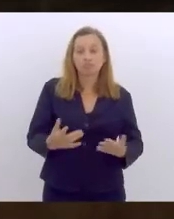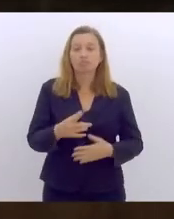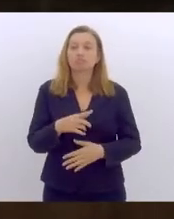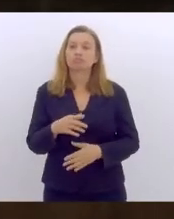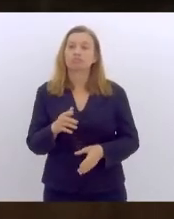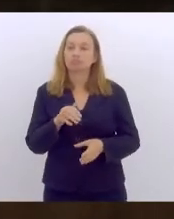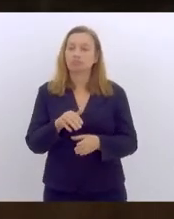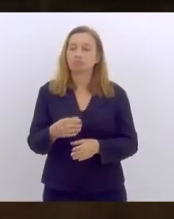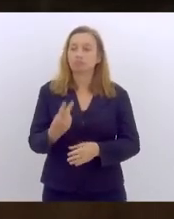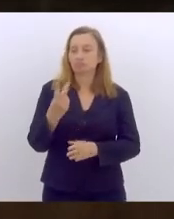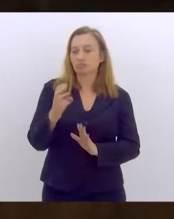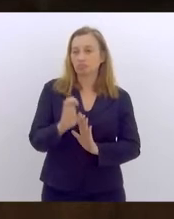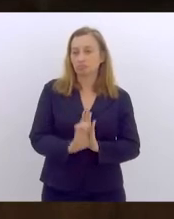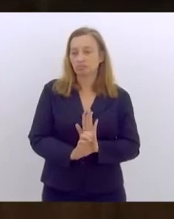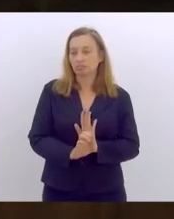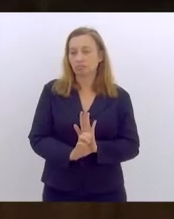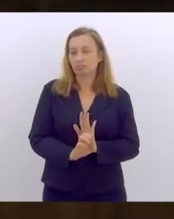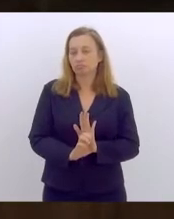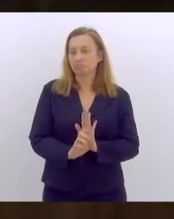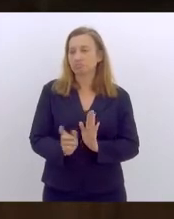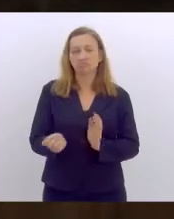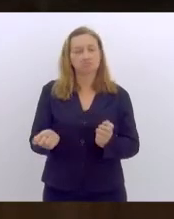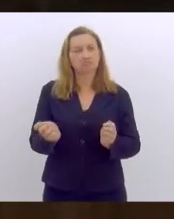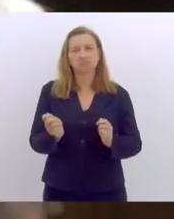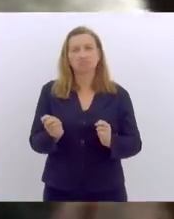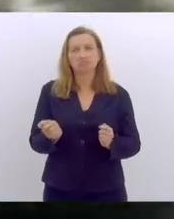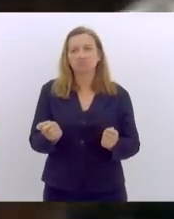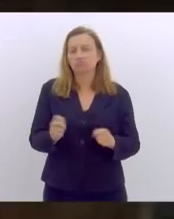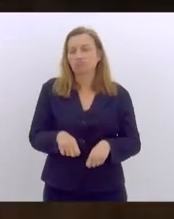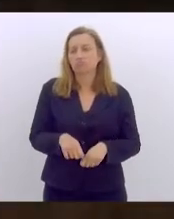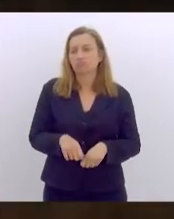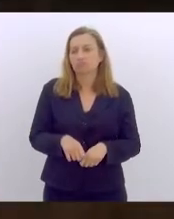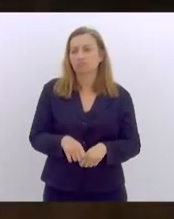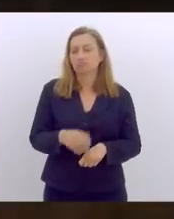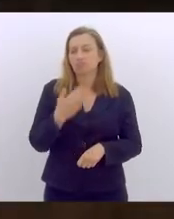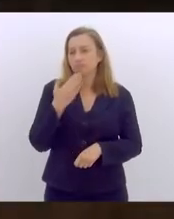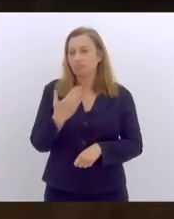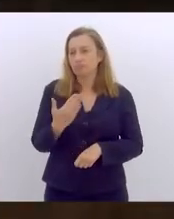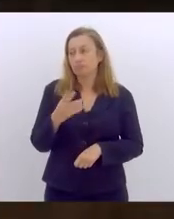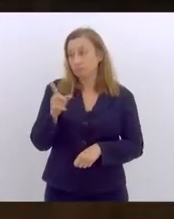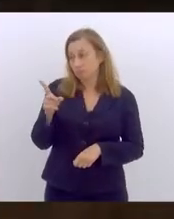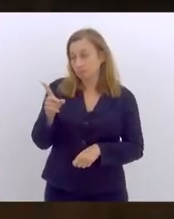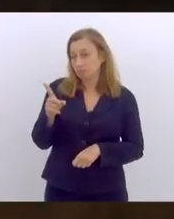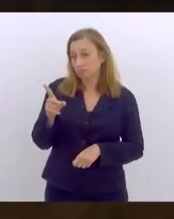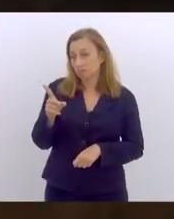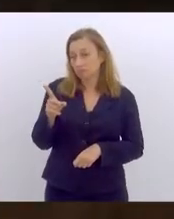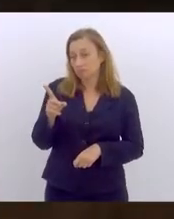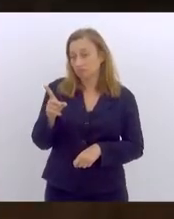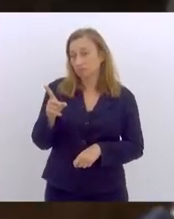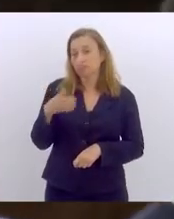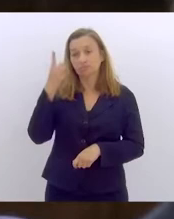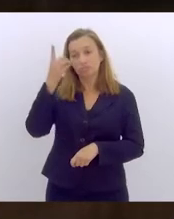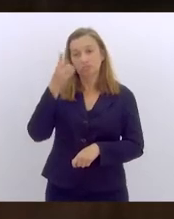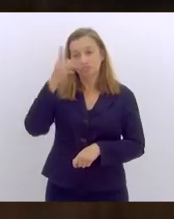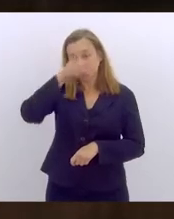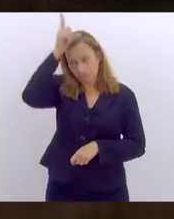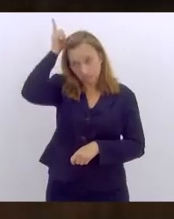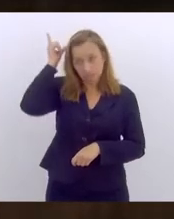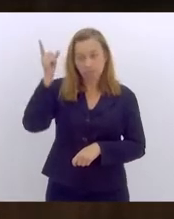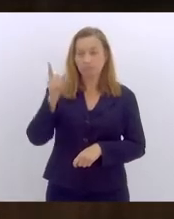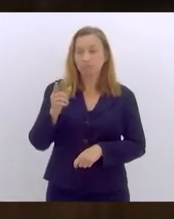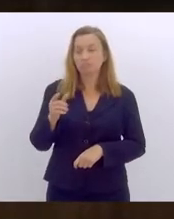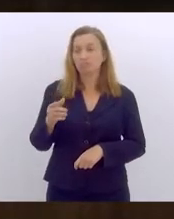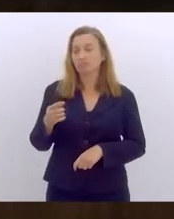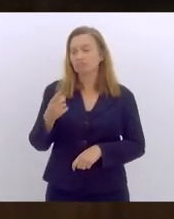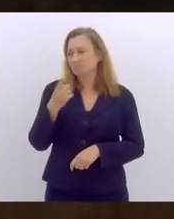botamos duas emendas, não deu para a gente pedir ali ao deputado Luiz Paulo, porque ficou muito